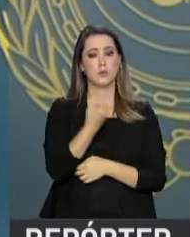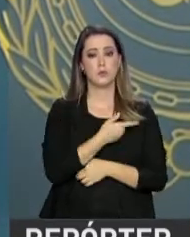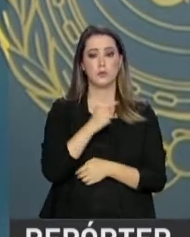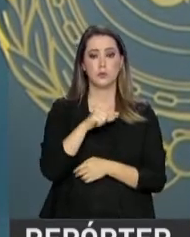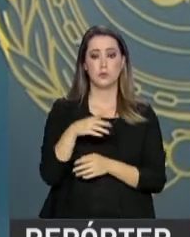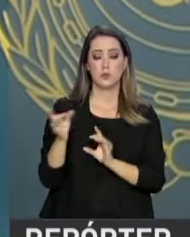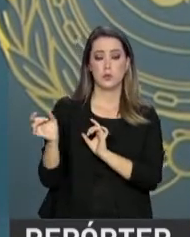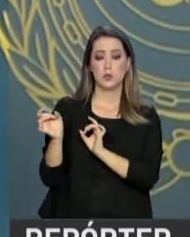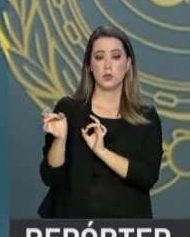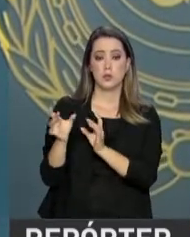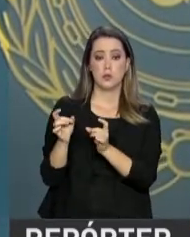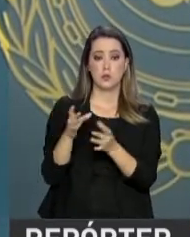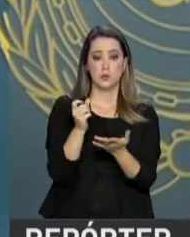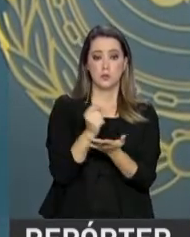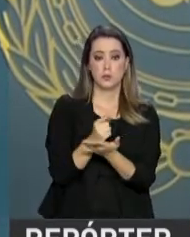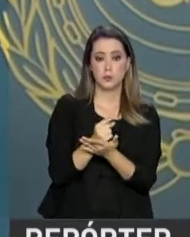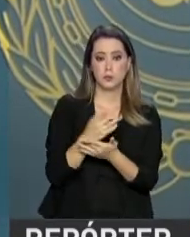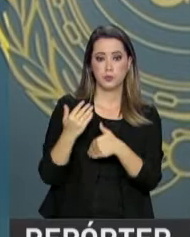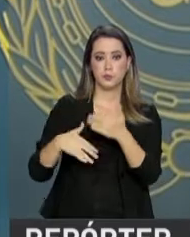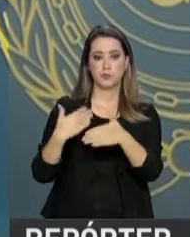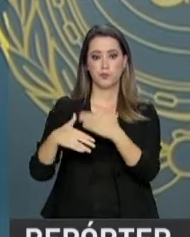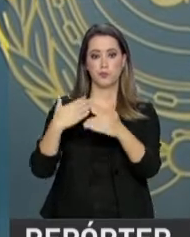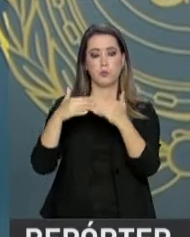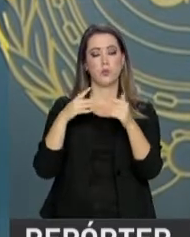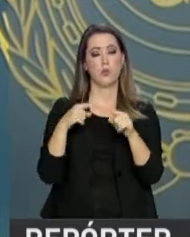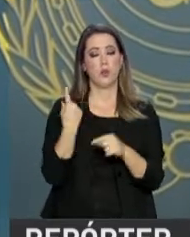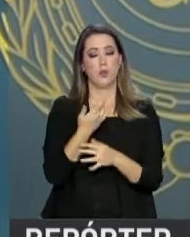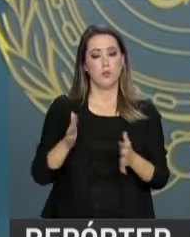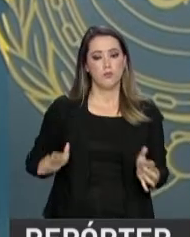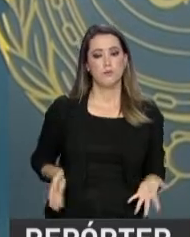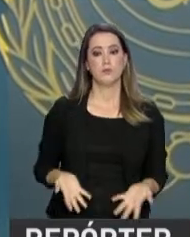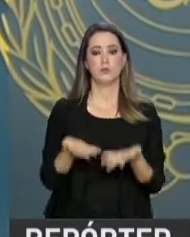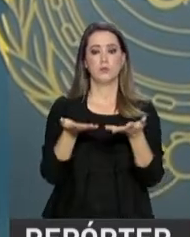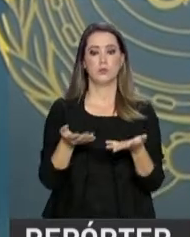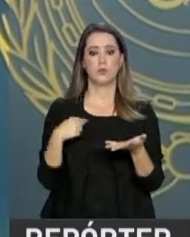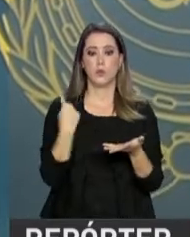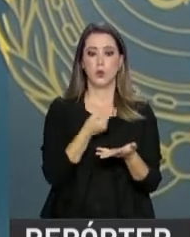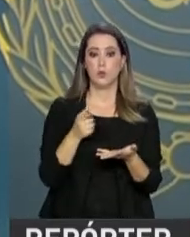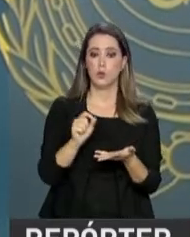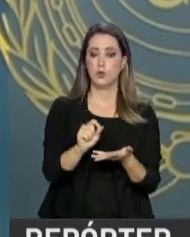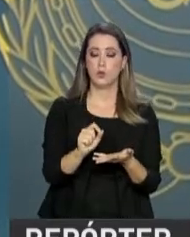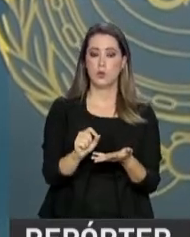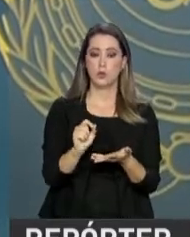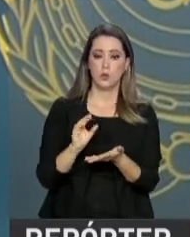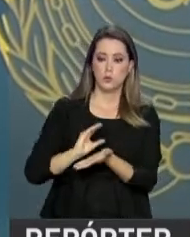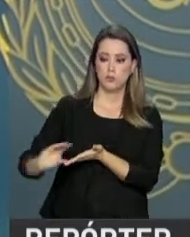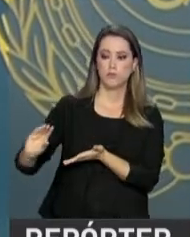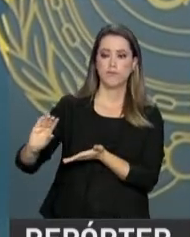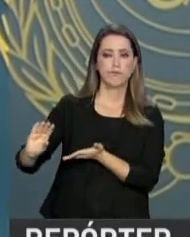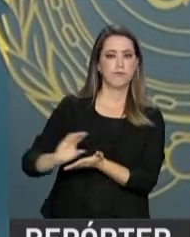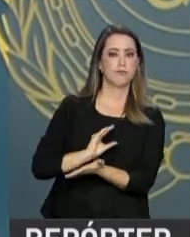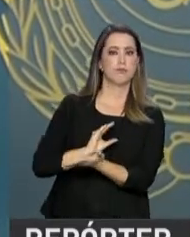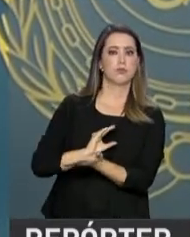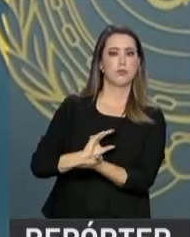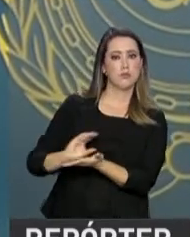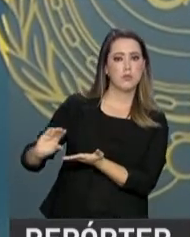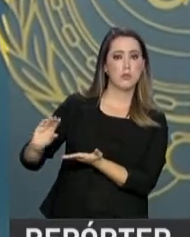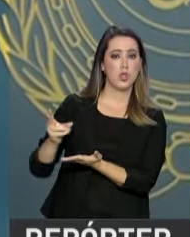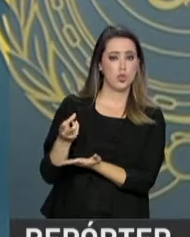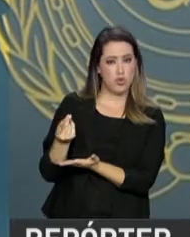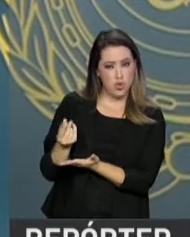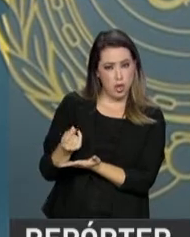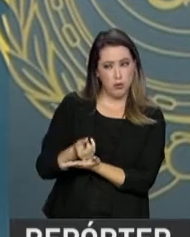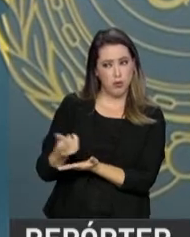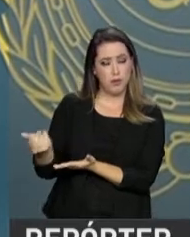intercâmbio comercial queremos alavancar nosso fluxo de investimentos e para isso não